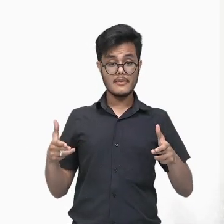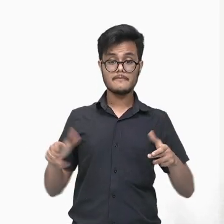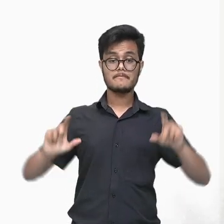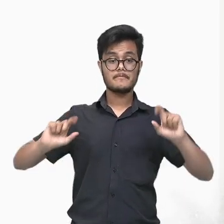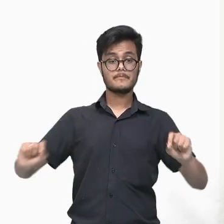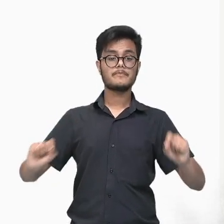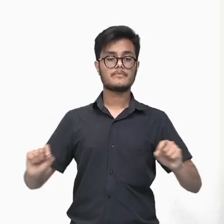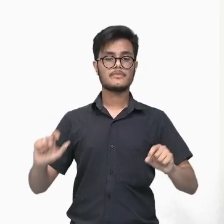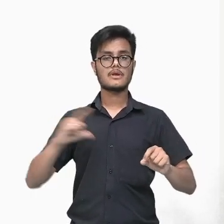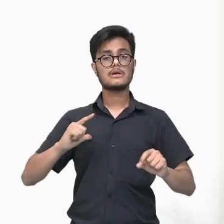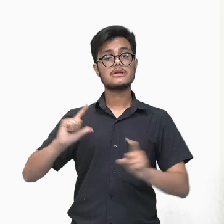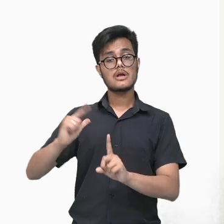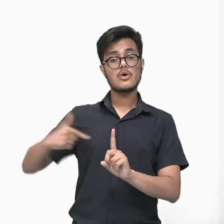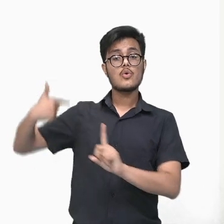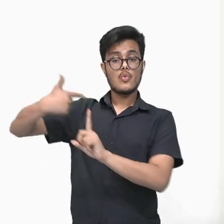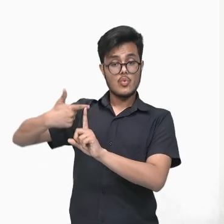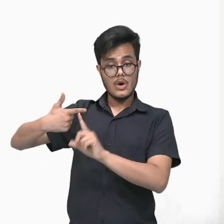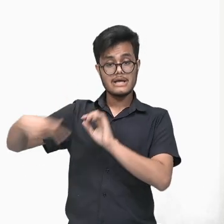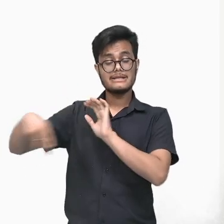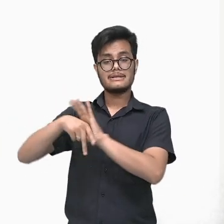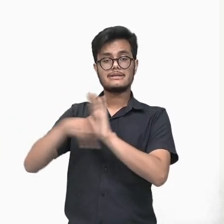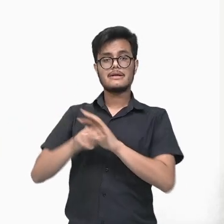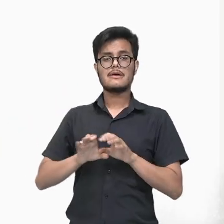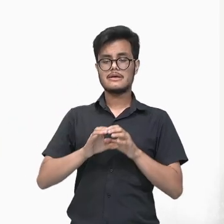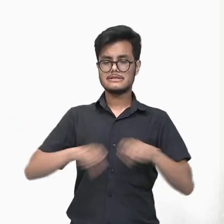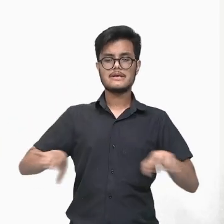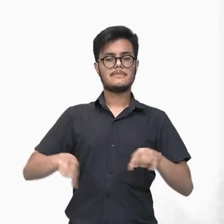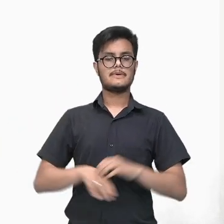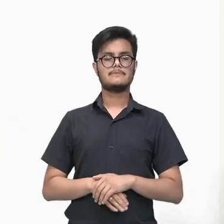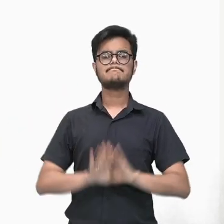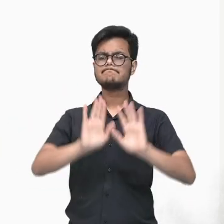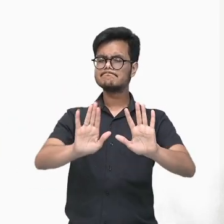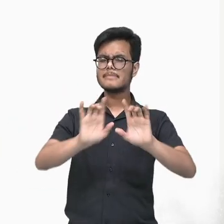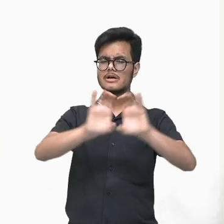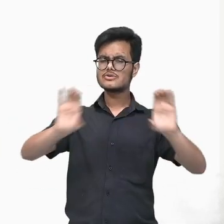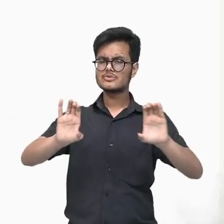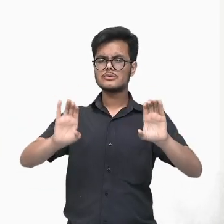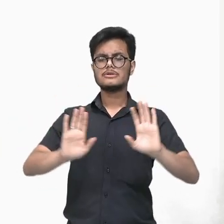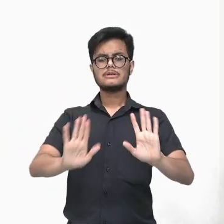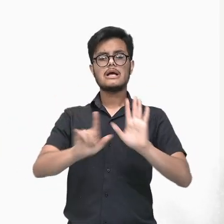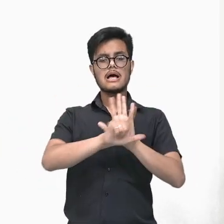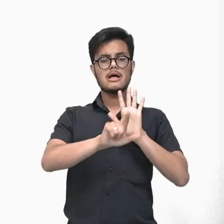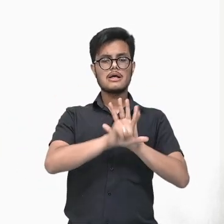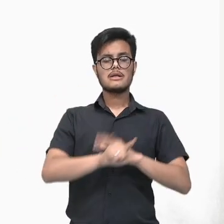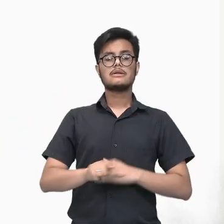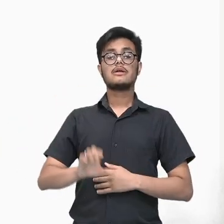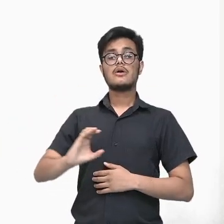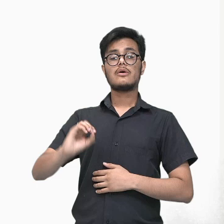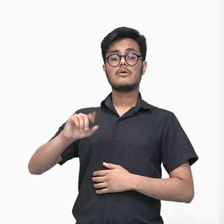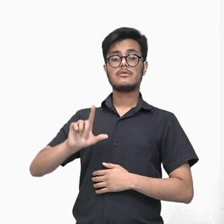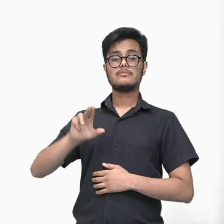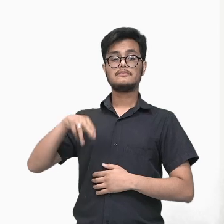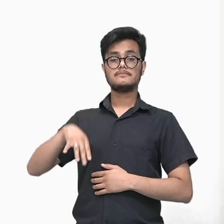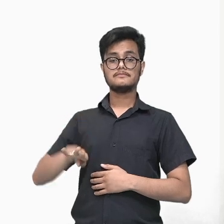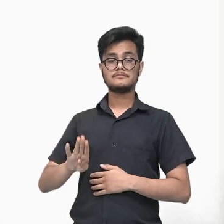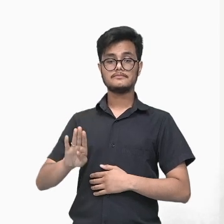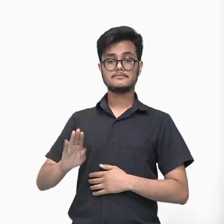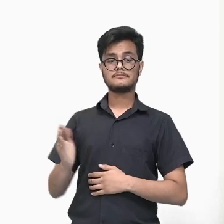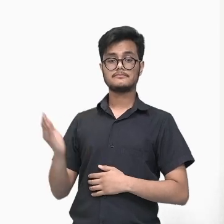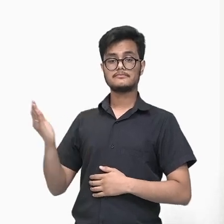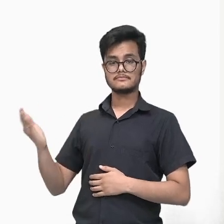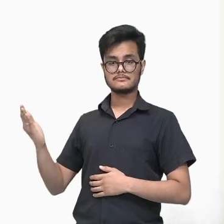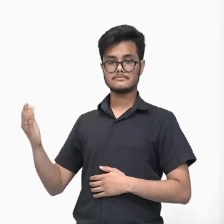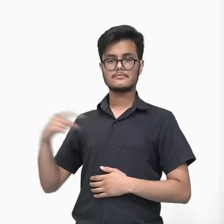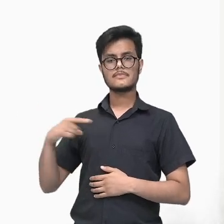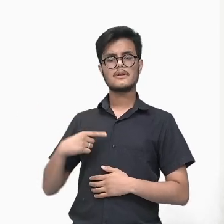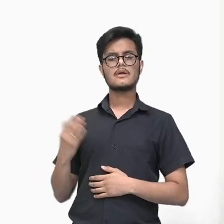ao quadrado da distância que as separa. E essa lei, com a equação da lei de Coulomb, você tem